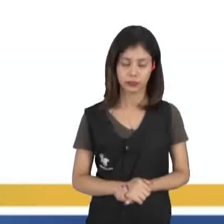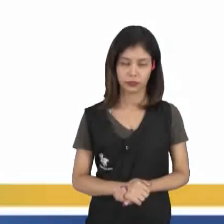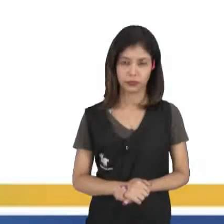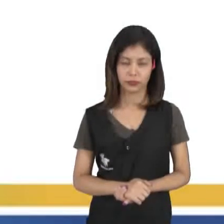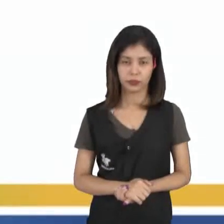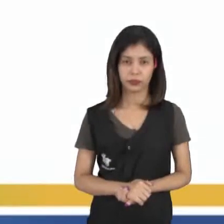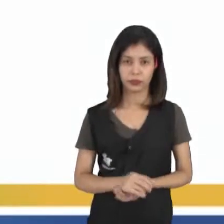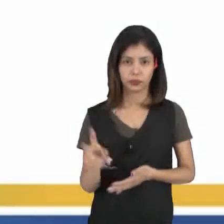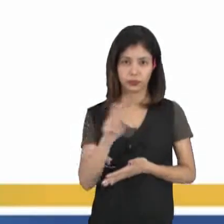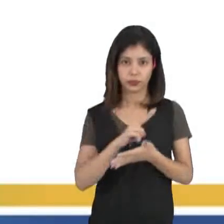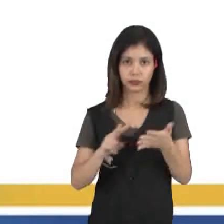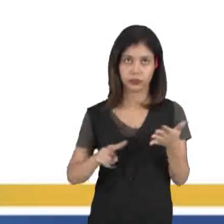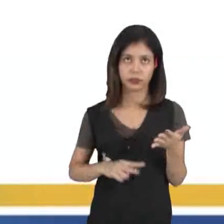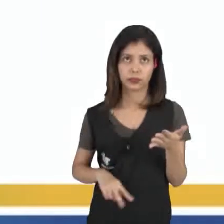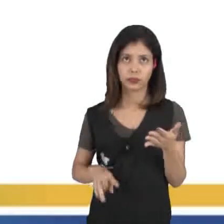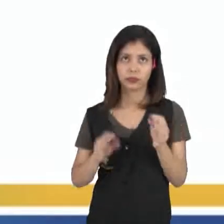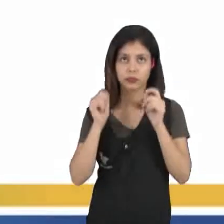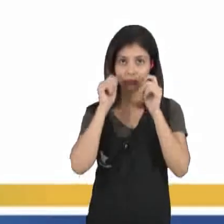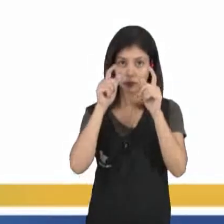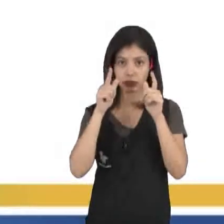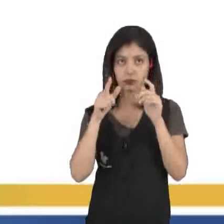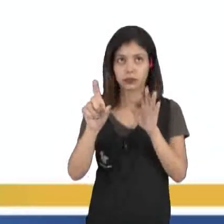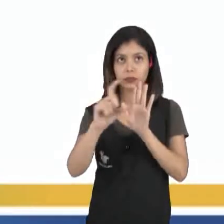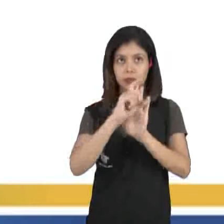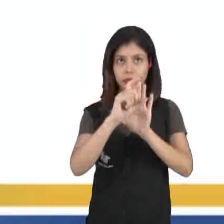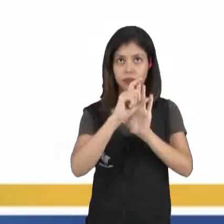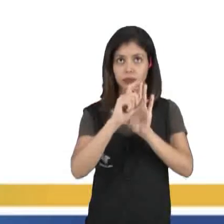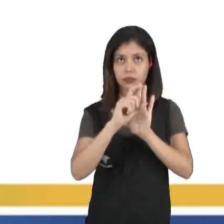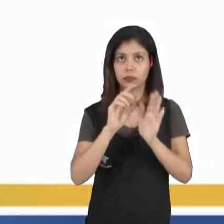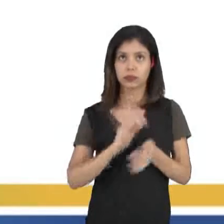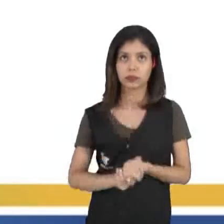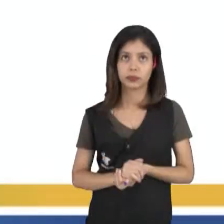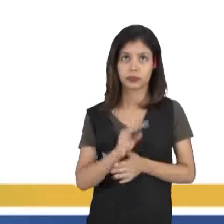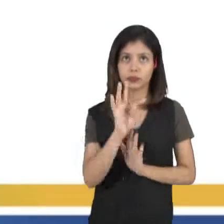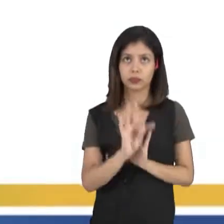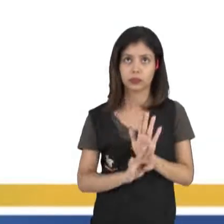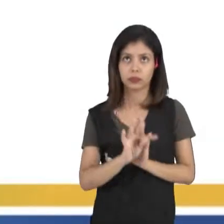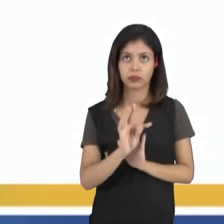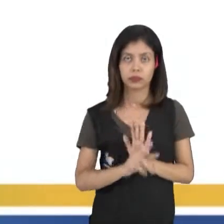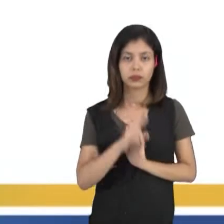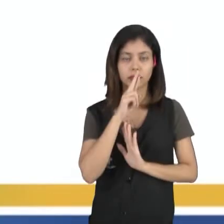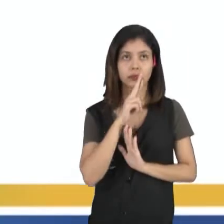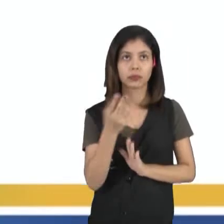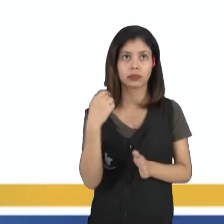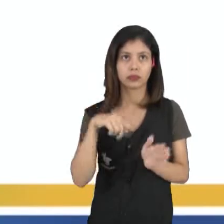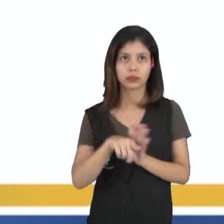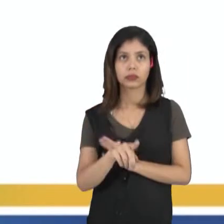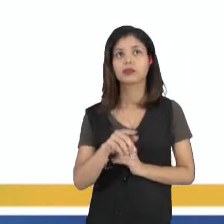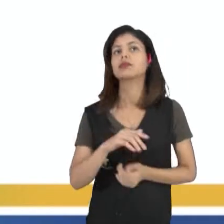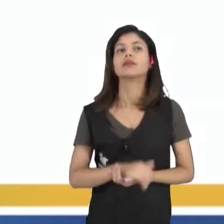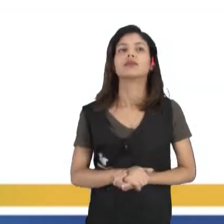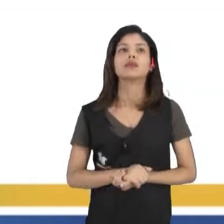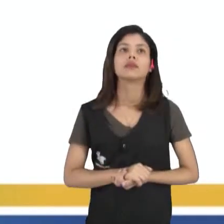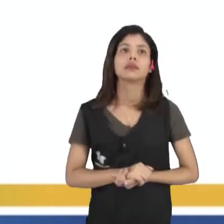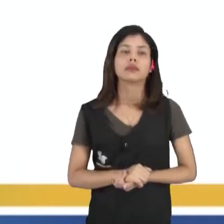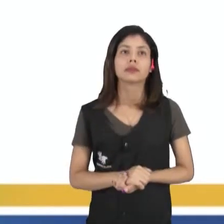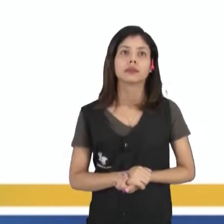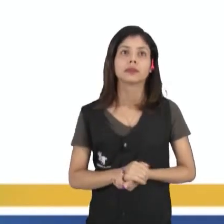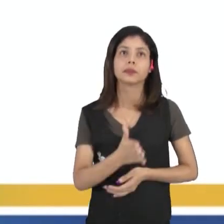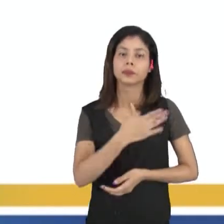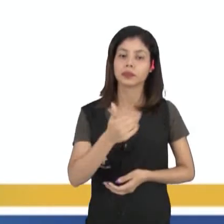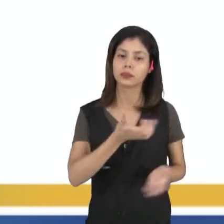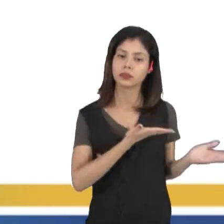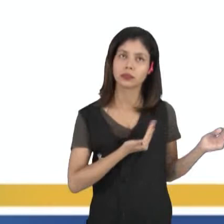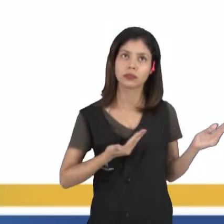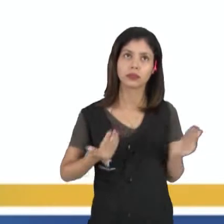E aqui, leia com atenção o seguinte trecho do texto para responder essa questão. Então, os